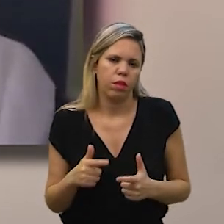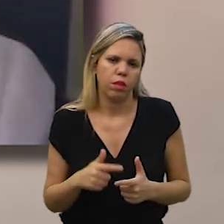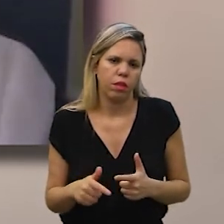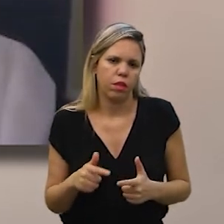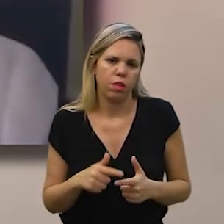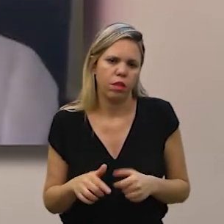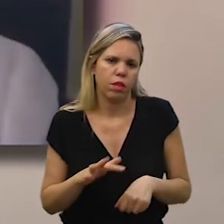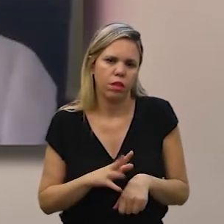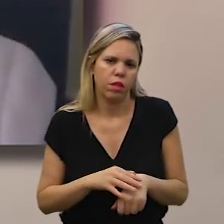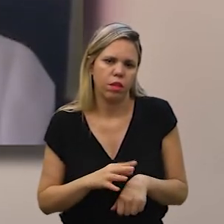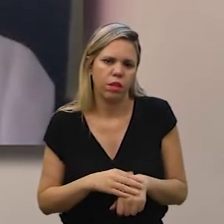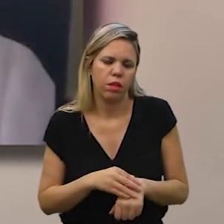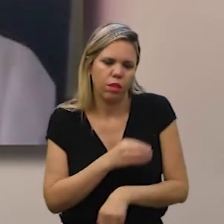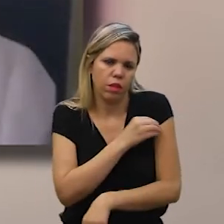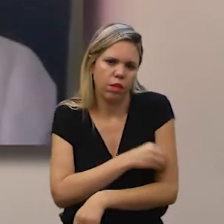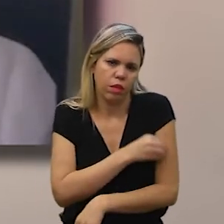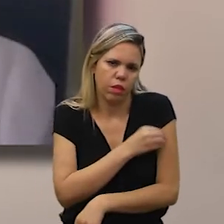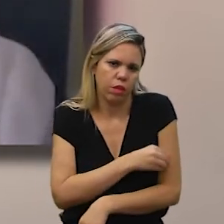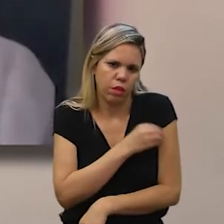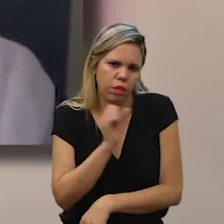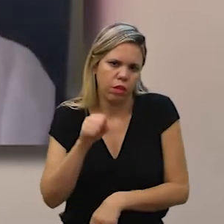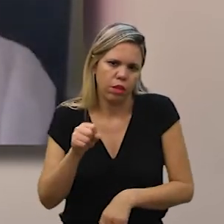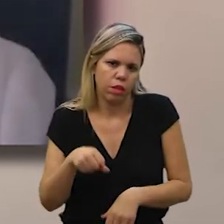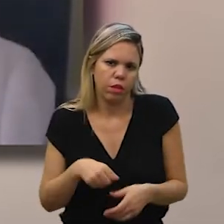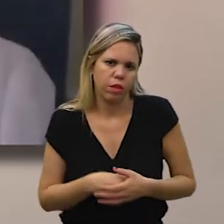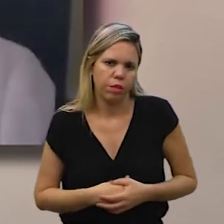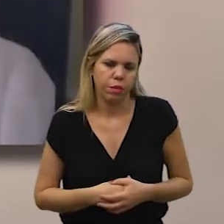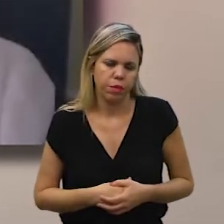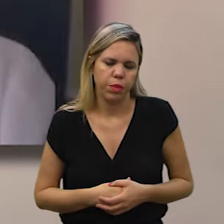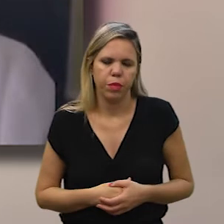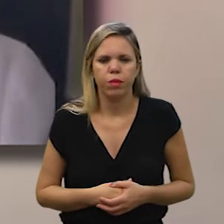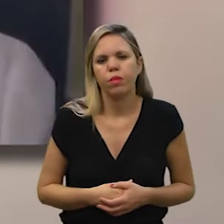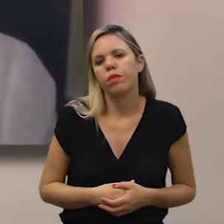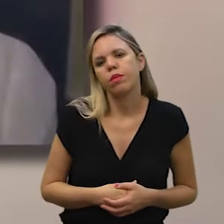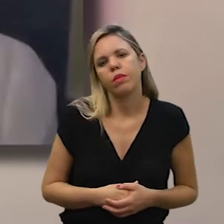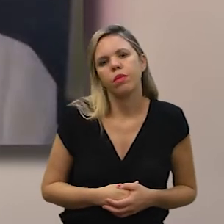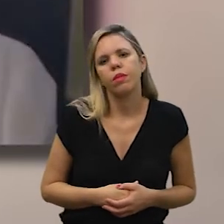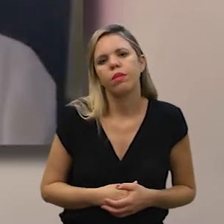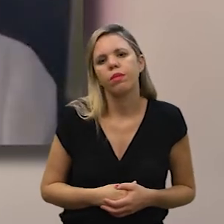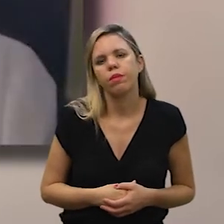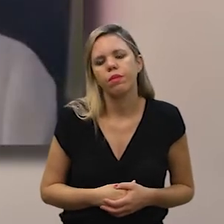quadro de dermatite pelo álcool gel, sim.